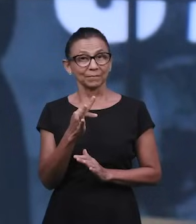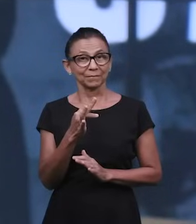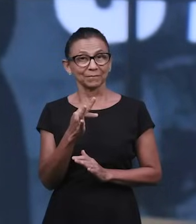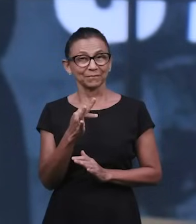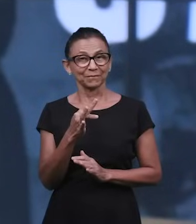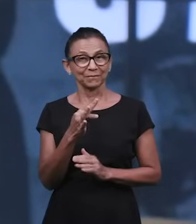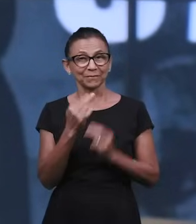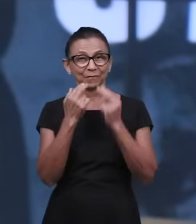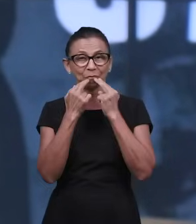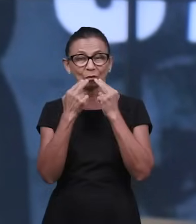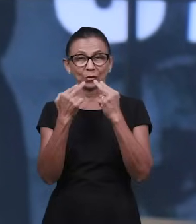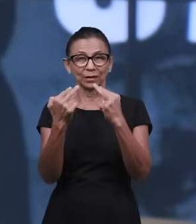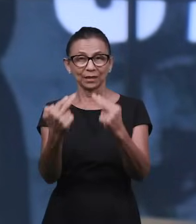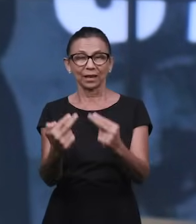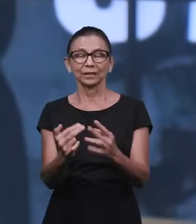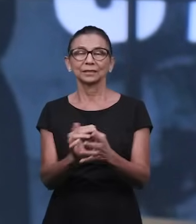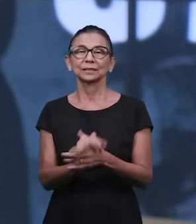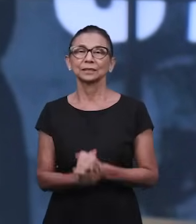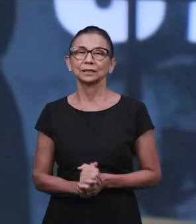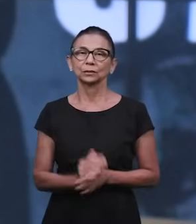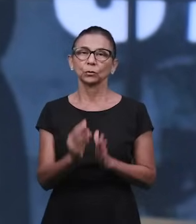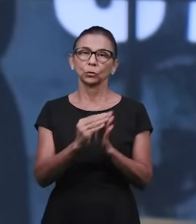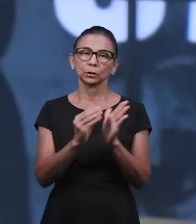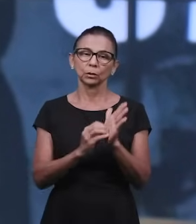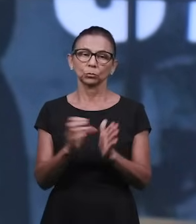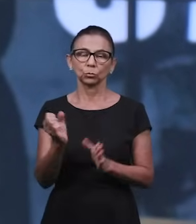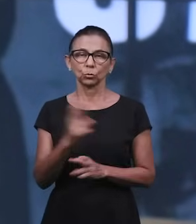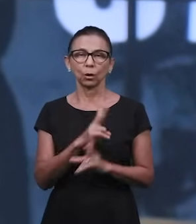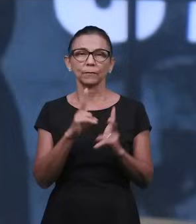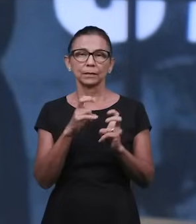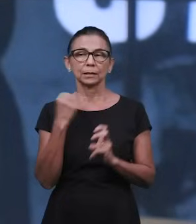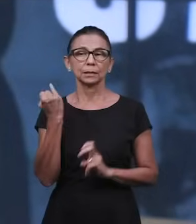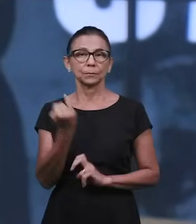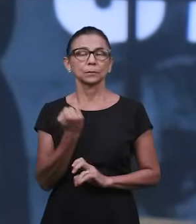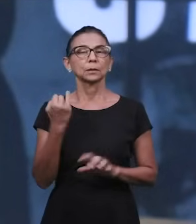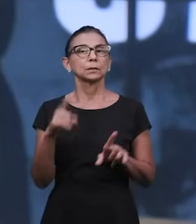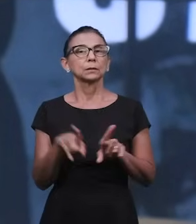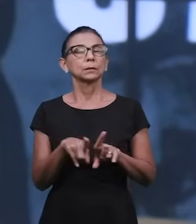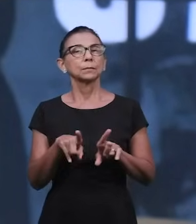novos episódios virão, outros temas importantes também,